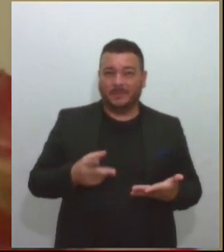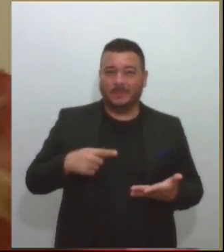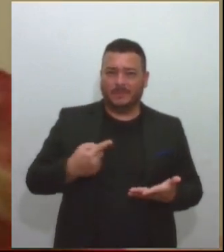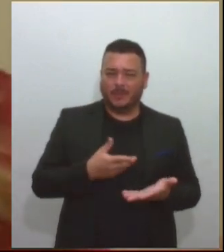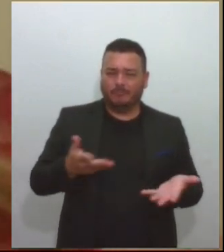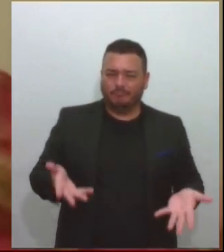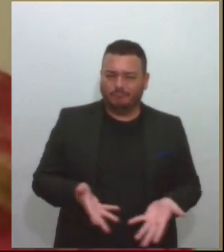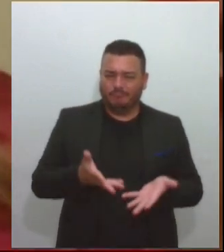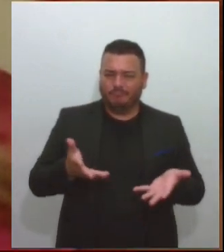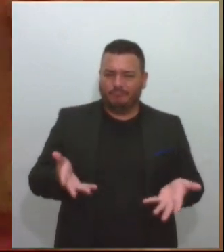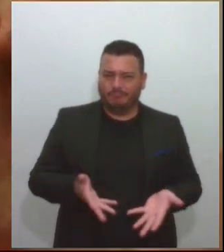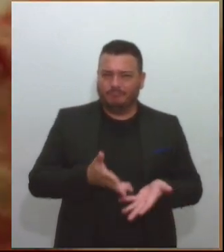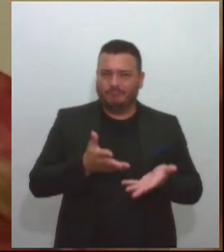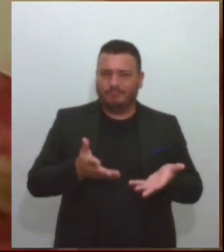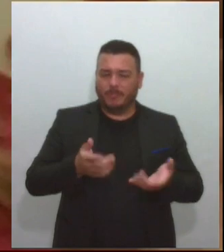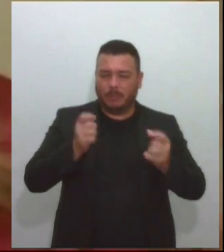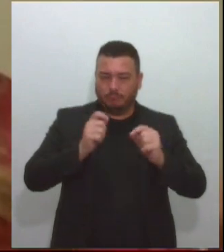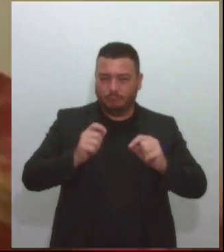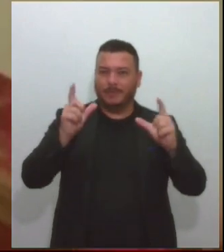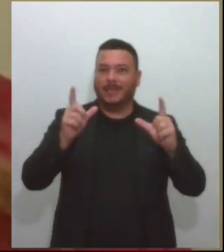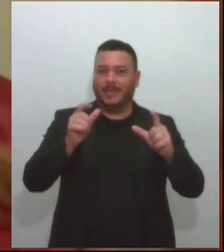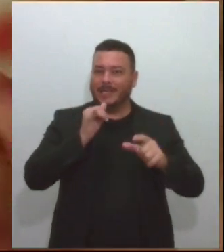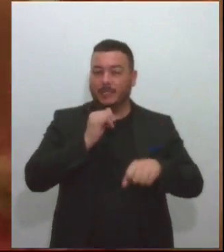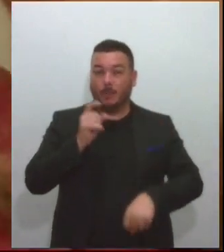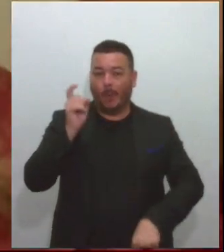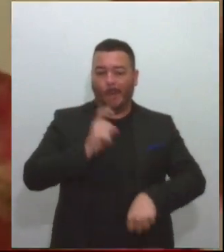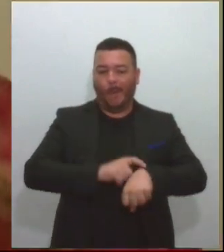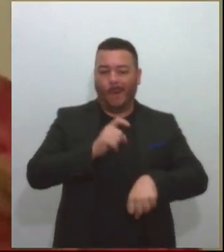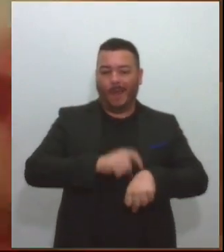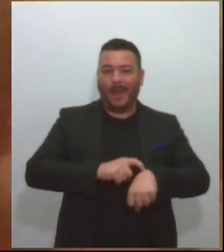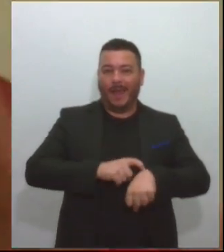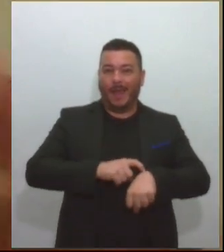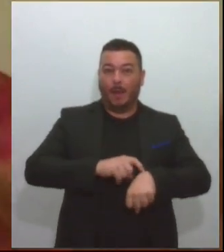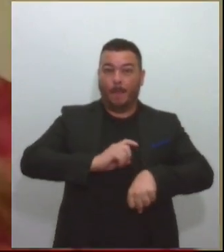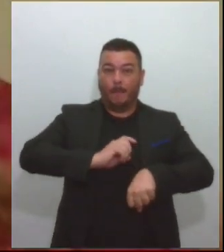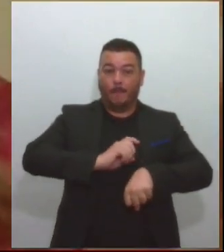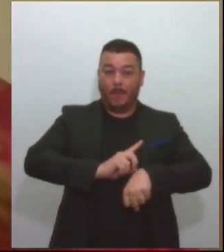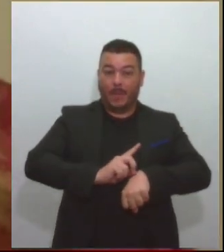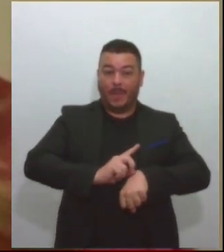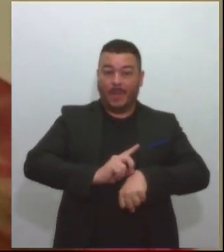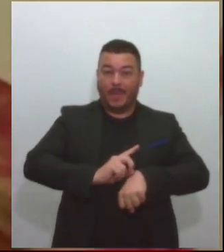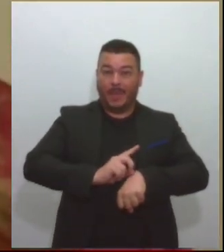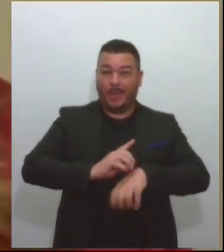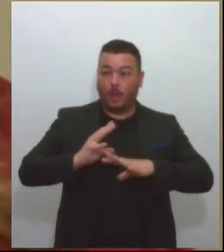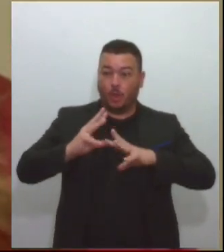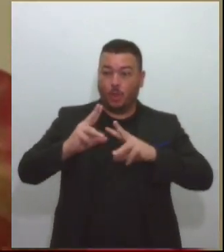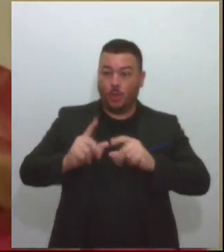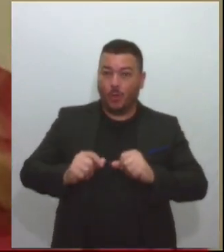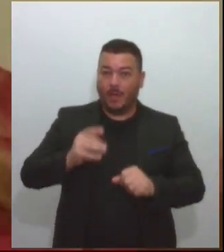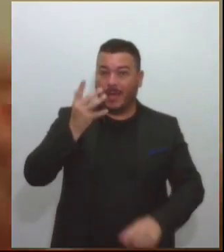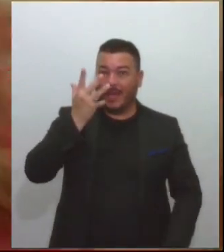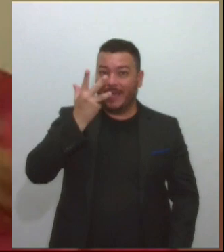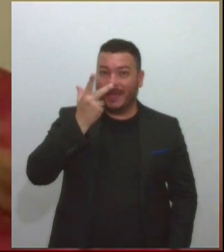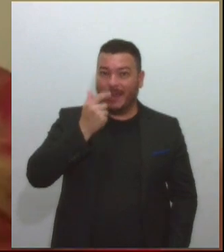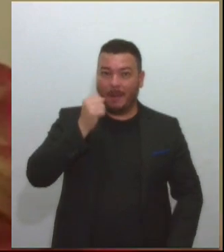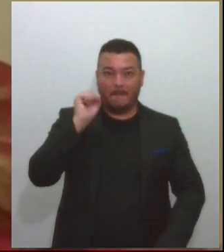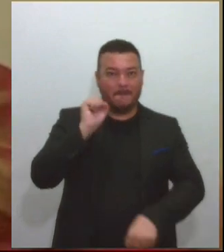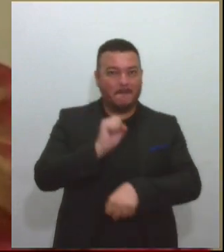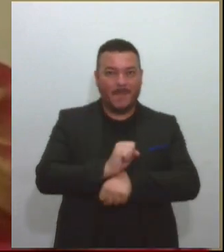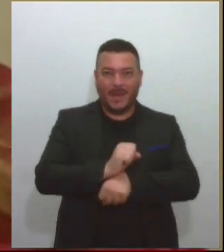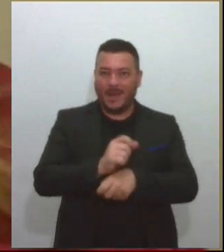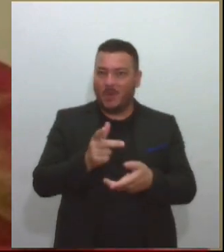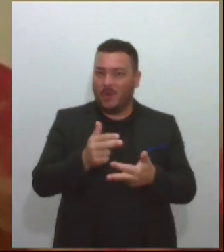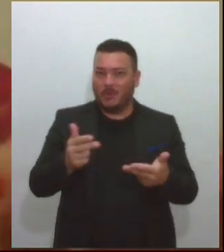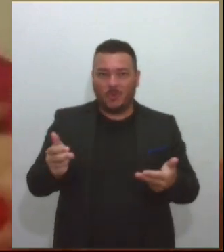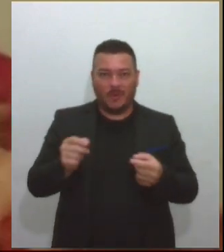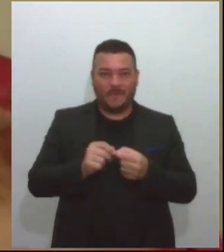um despertador, porque aí o despertador toca naquele hora, todas as crianças, todos os alunos param para fazer